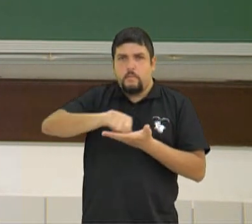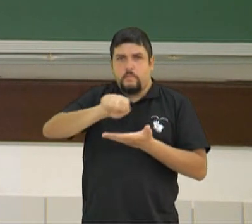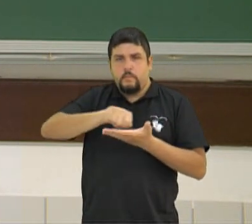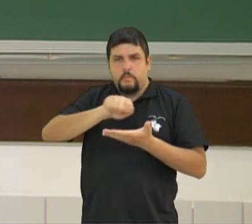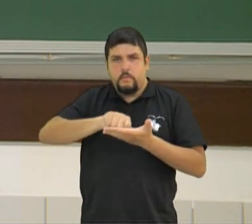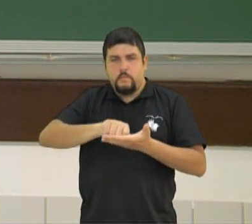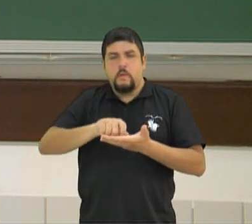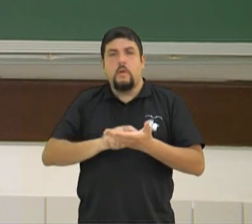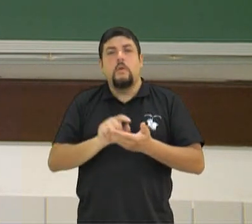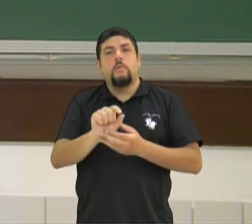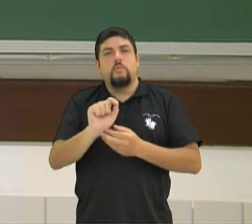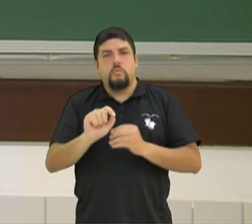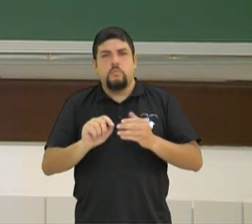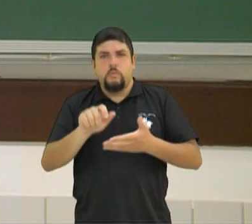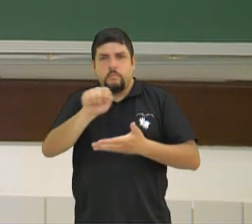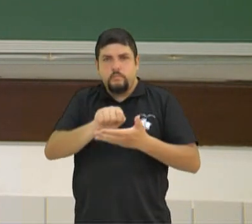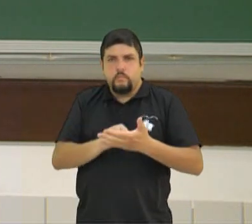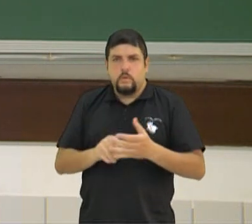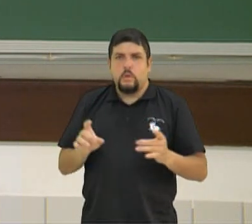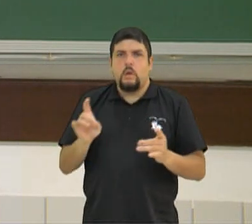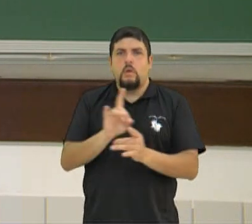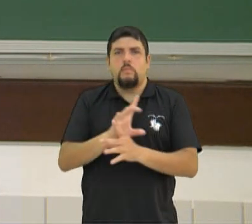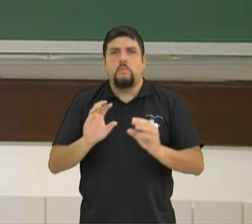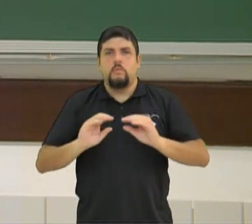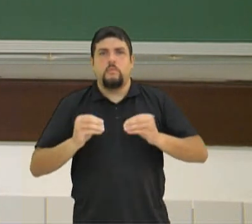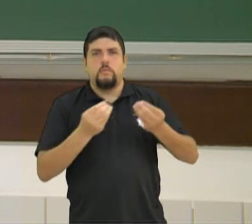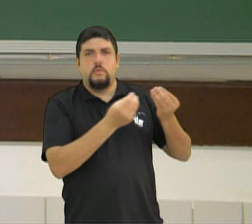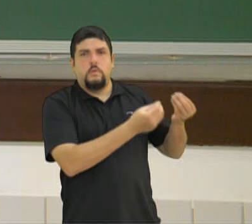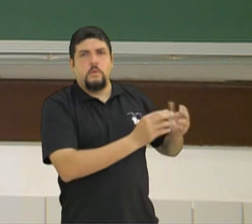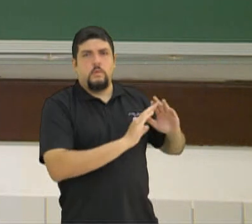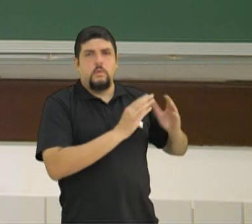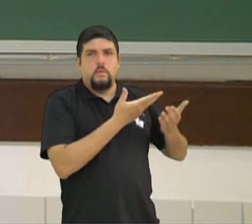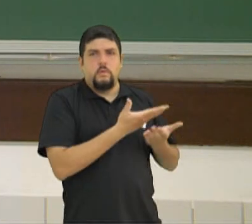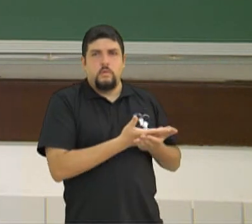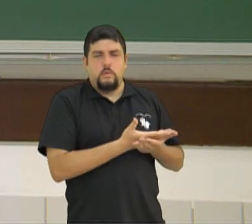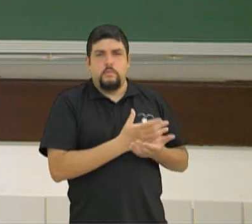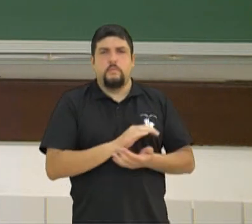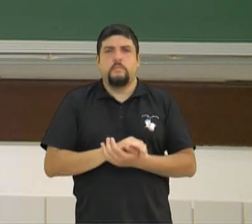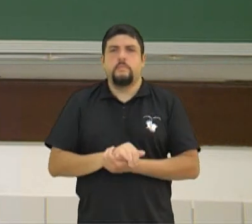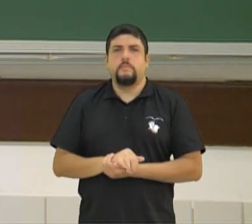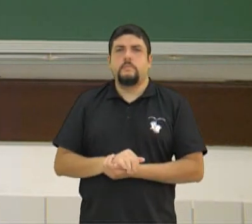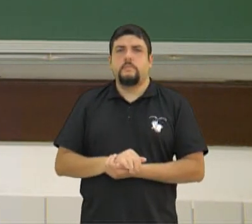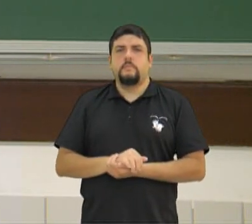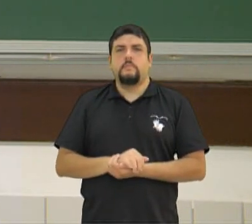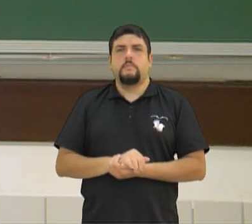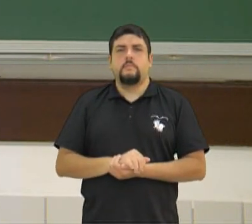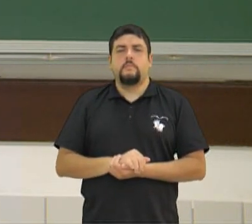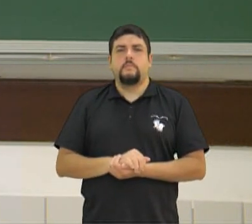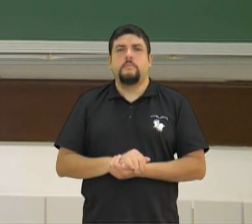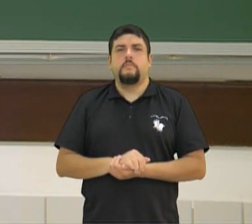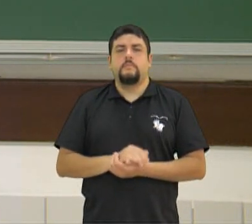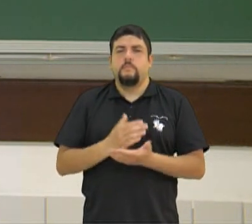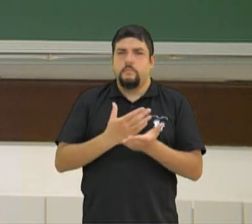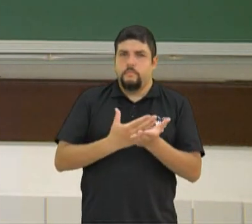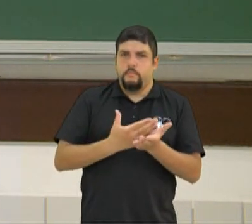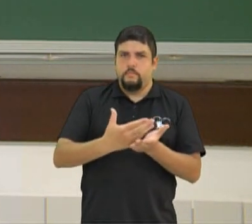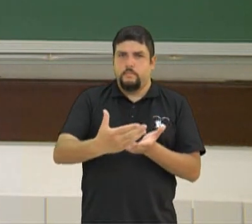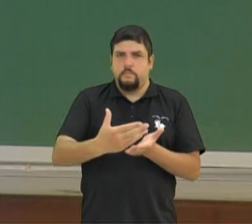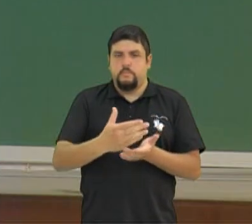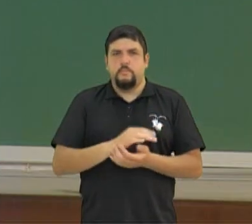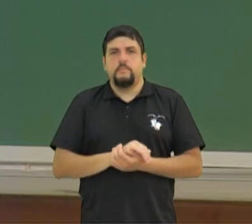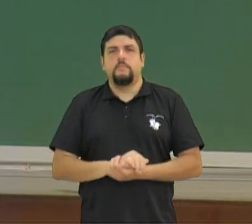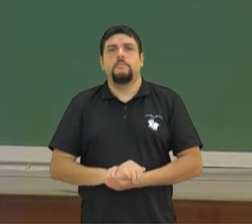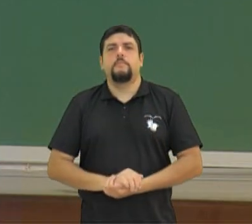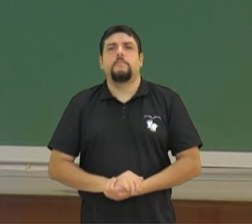entregue suas atividades na sua escola de acordo com o cronograma que foi te passado, certo? Vamos começar então? Em